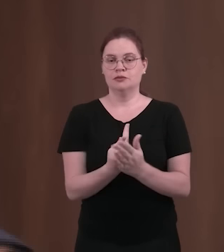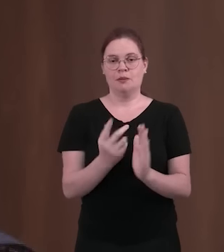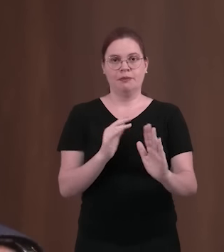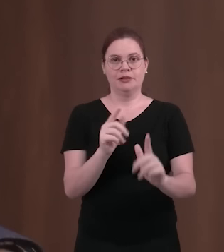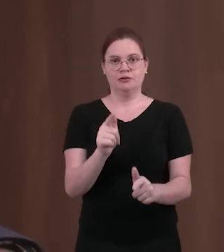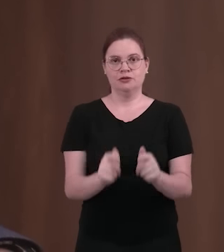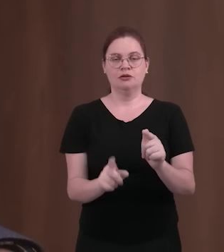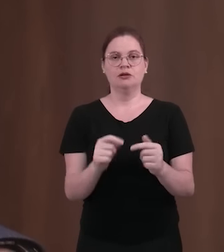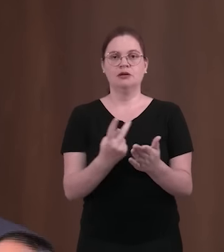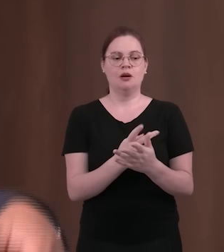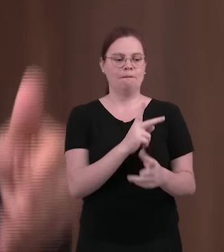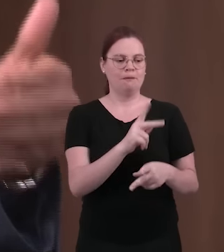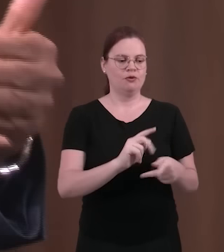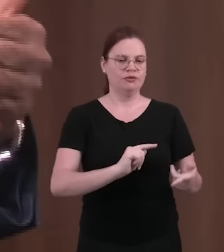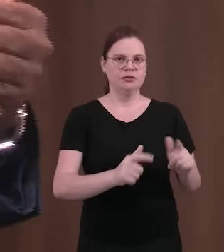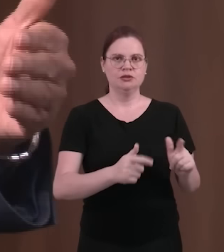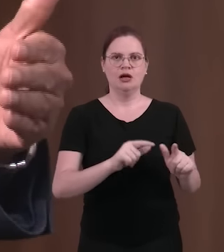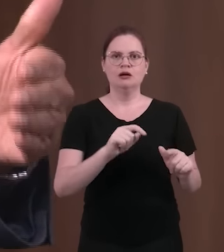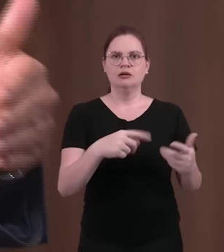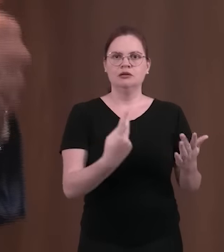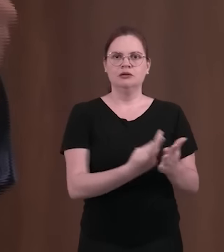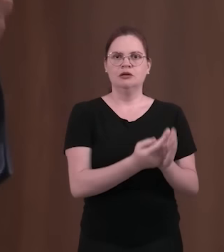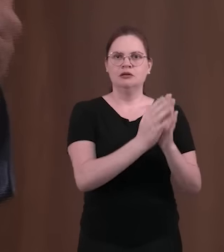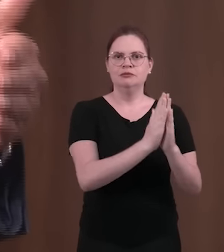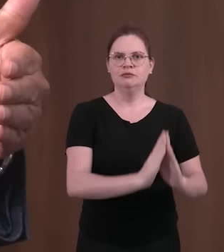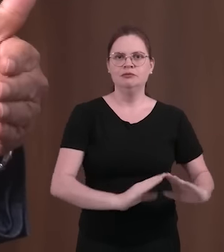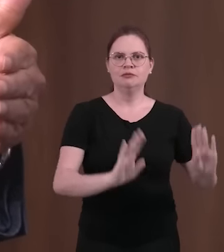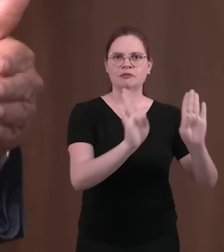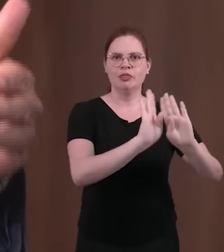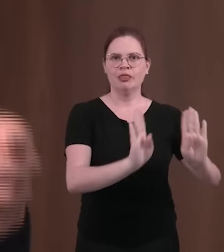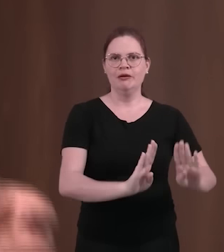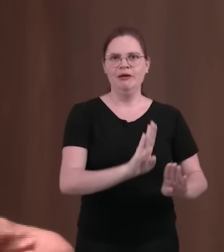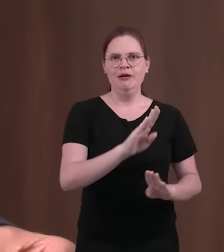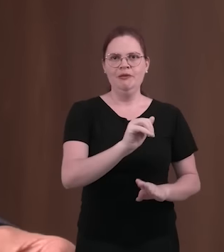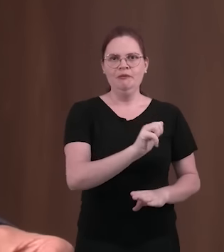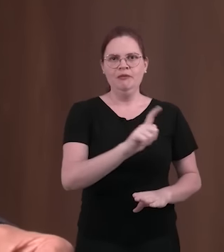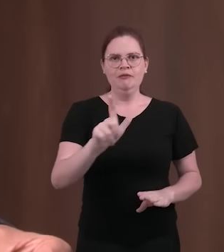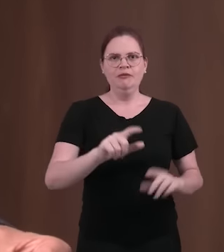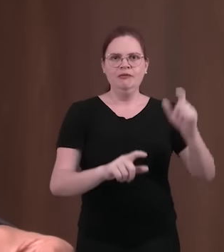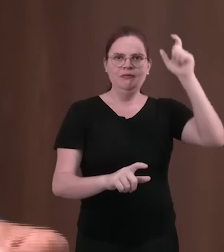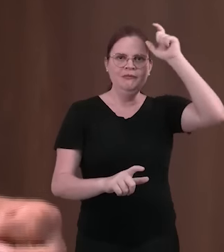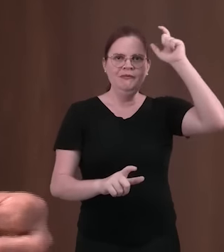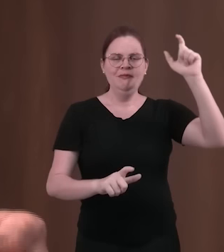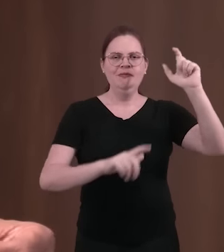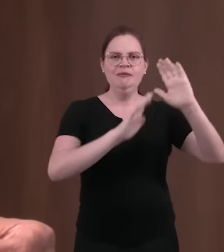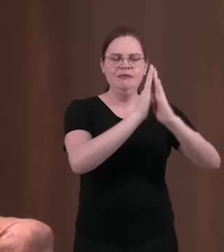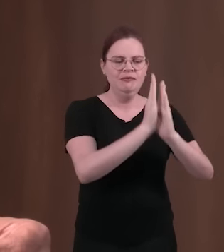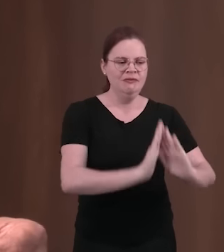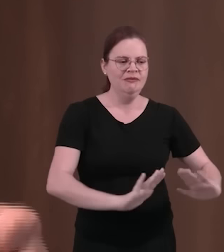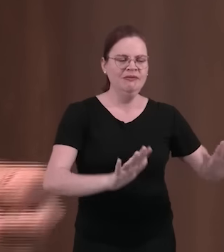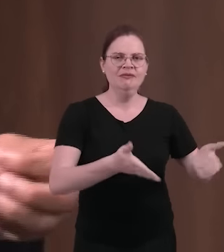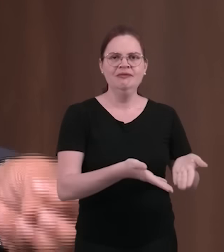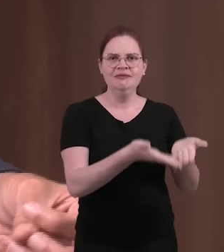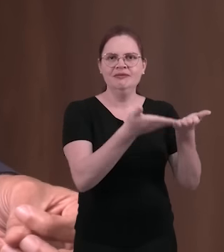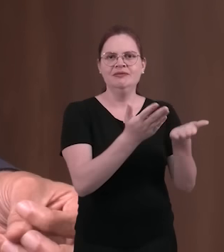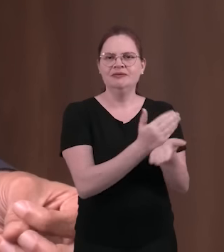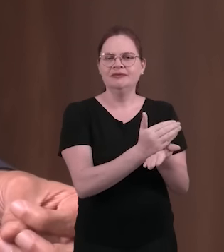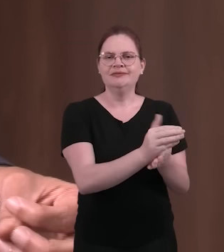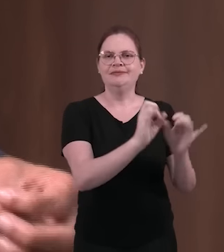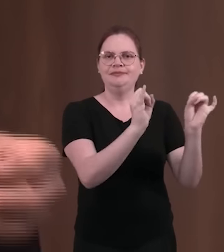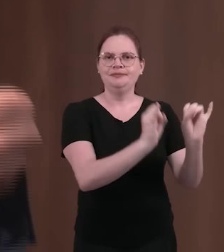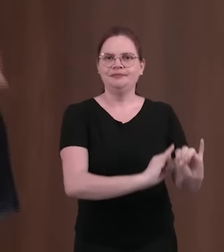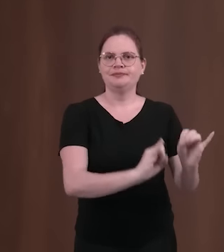ídolo, adoração a Baal, uma adoração ao adversário. Por que que o adversário incita o homem a criar